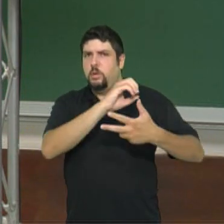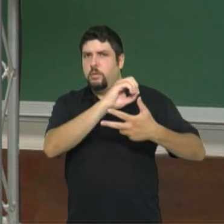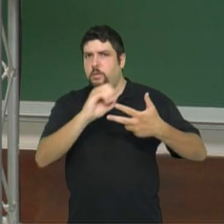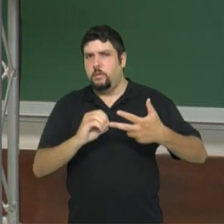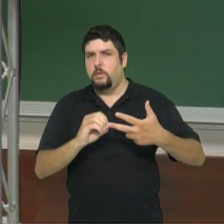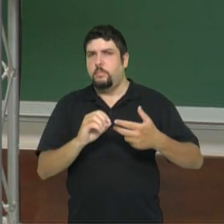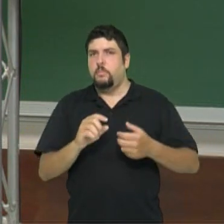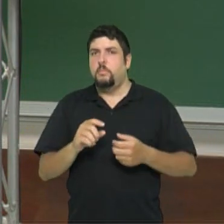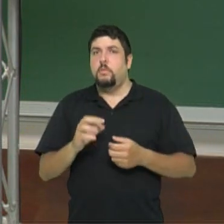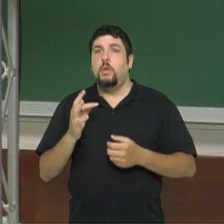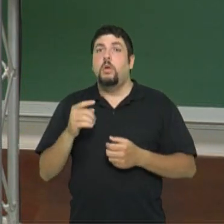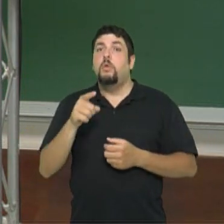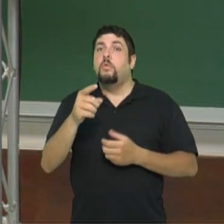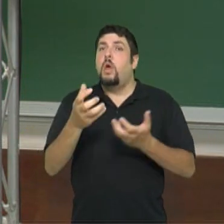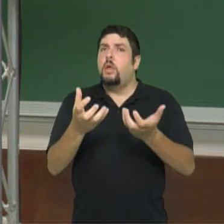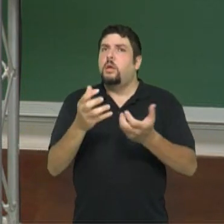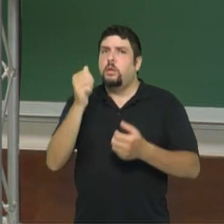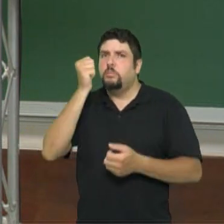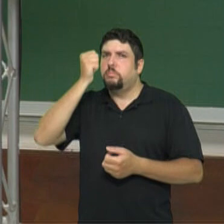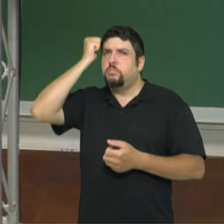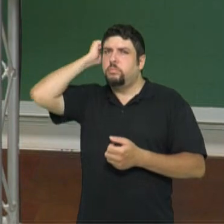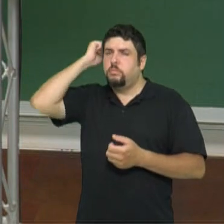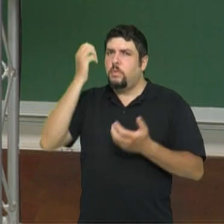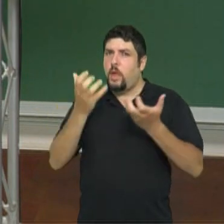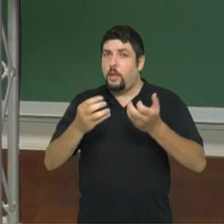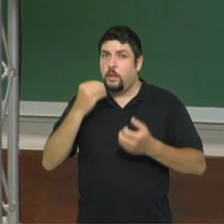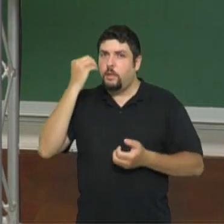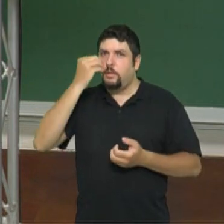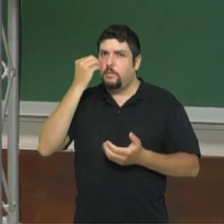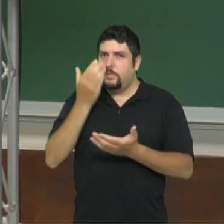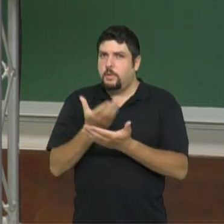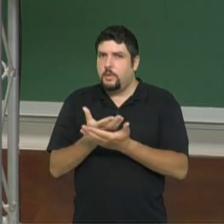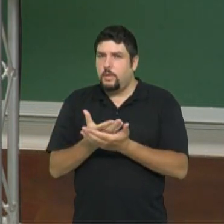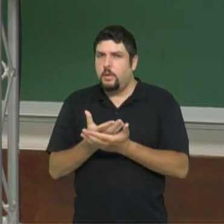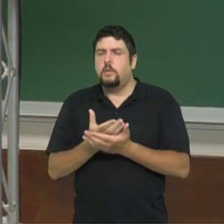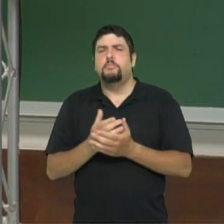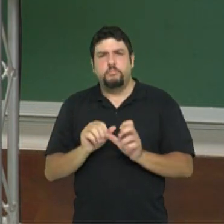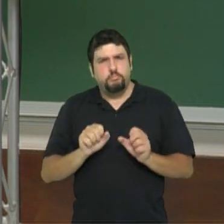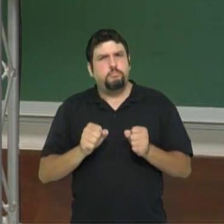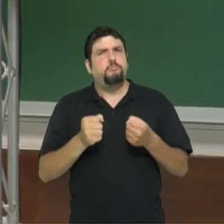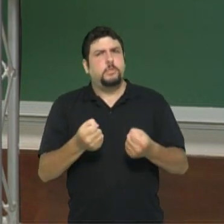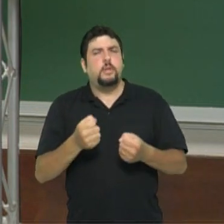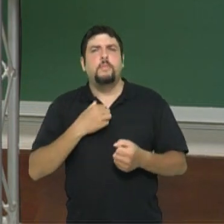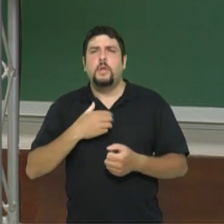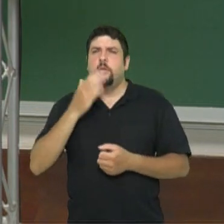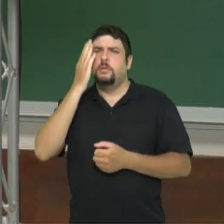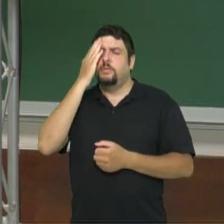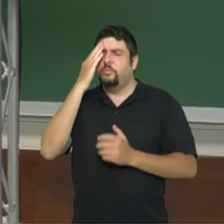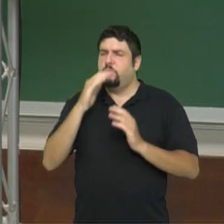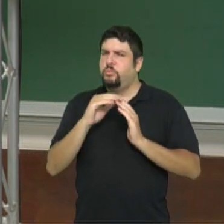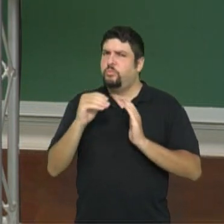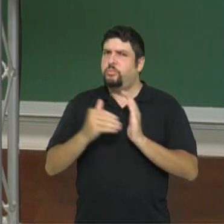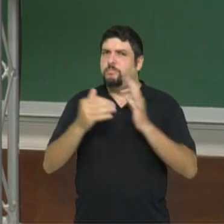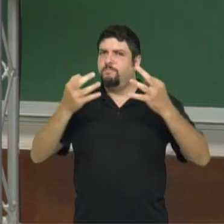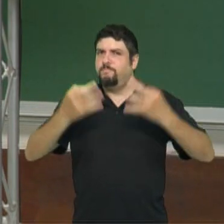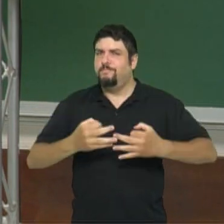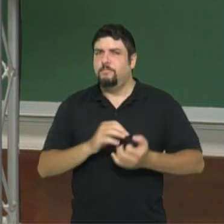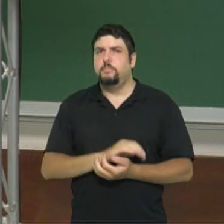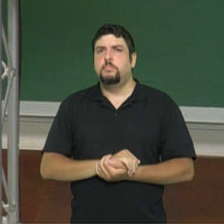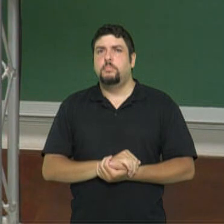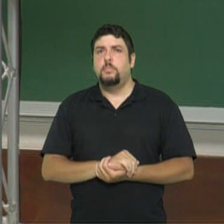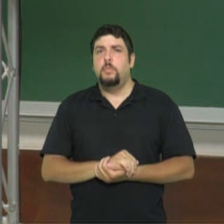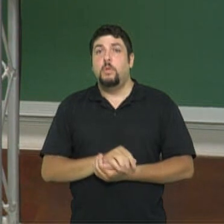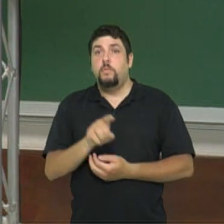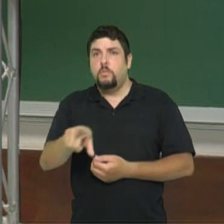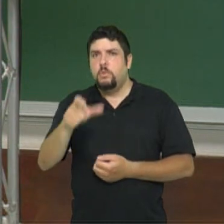prestar vestibular esse ano, quer tentar o Enem, preste atenção nessas aulas, capriche, tenho certeza que tudo vai dar certo. Depois que você assistiu toda